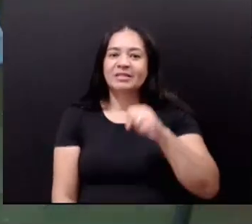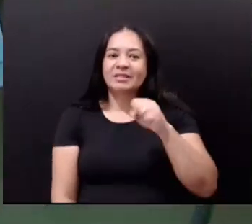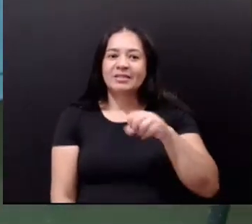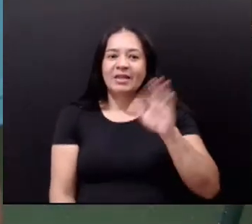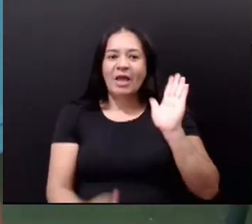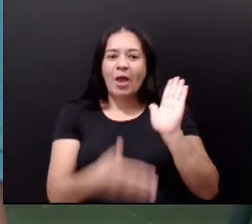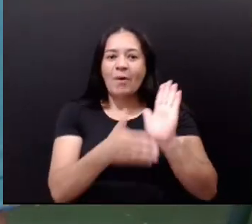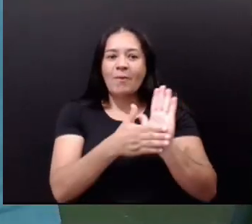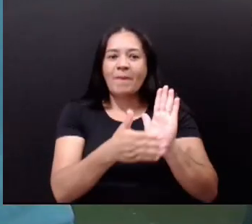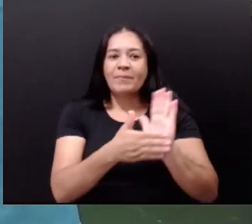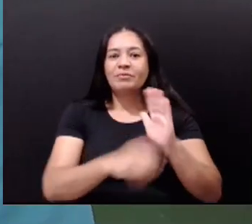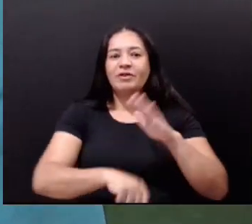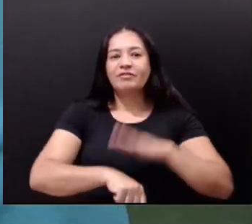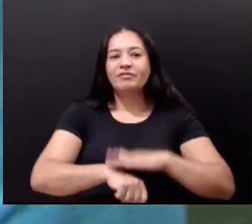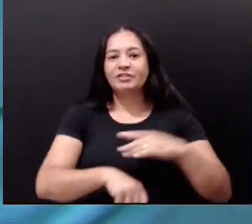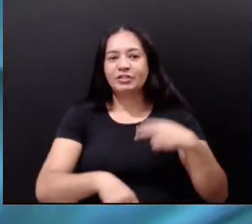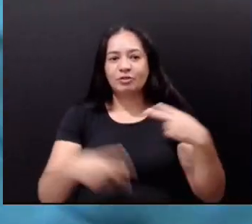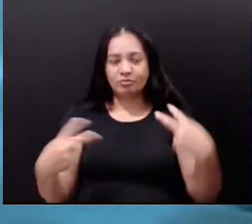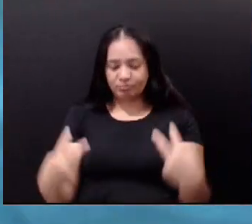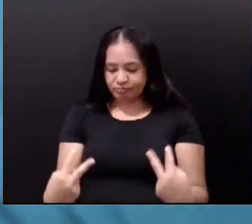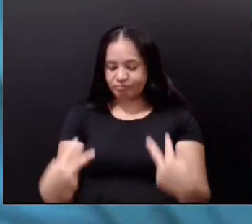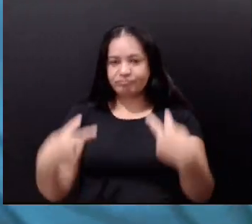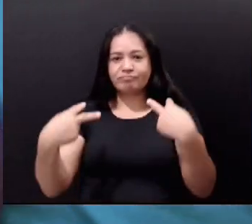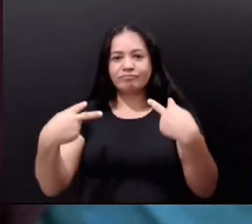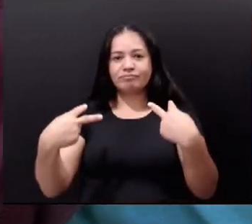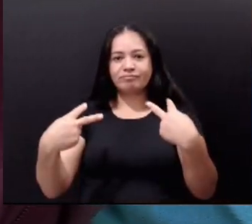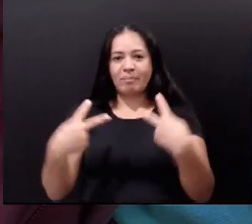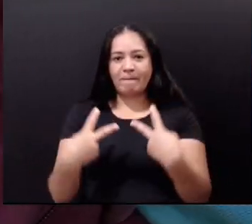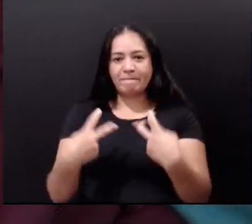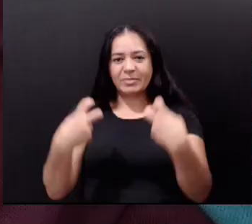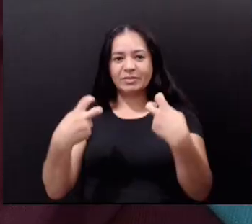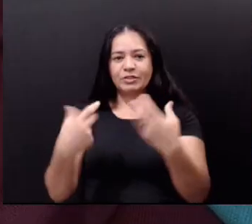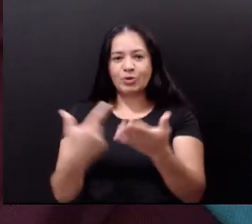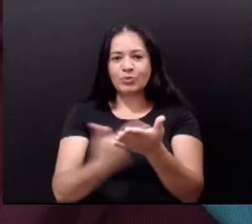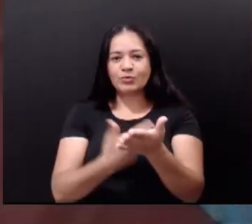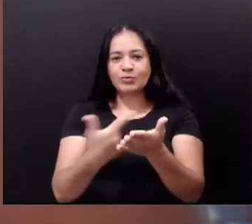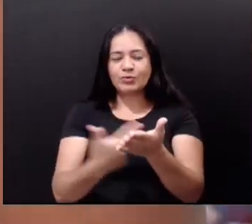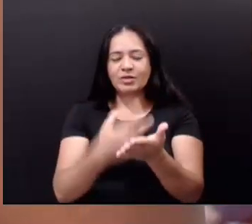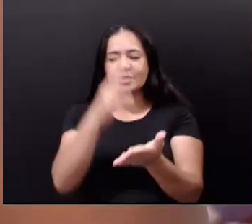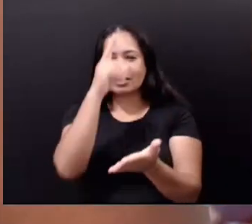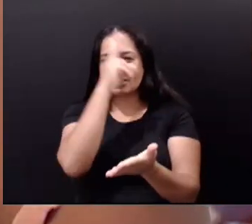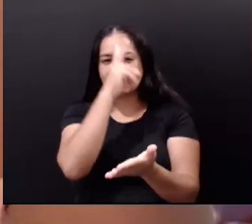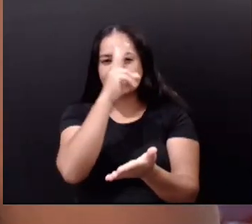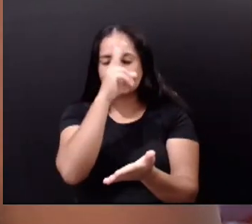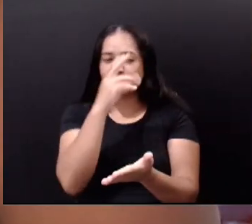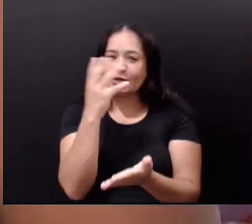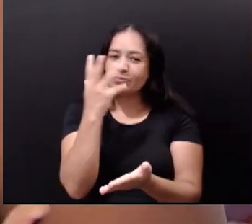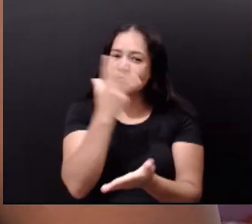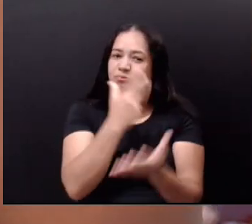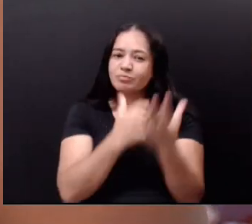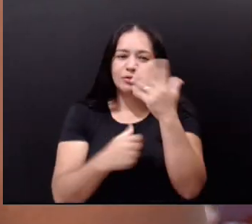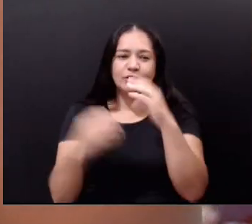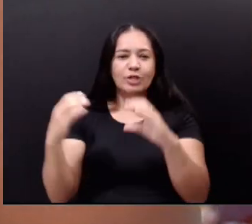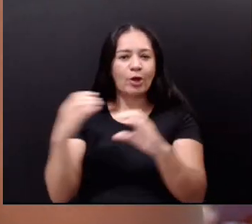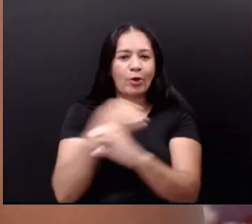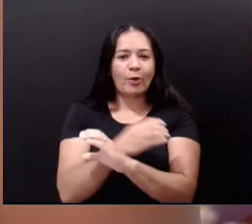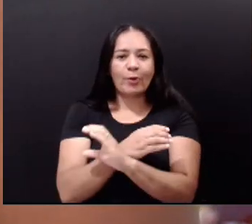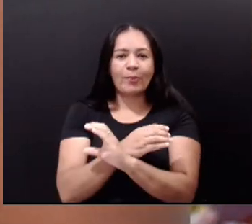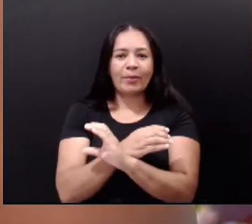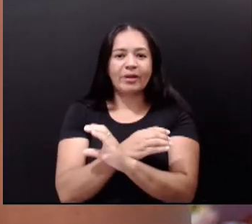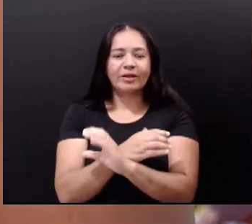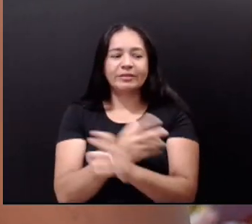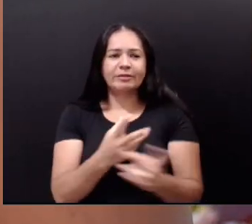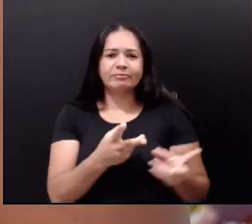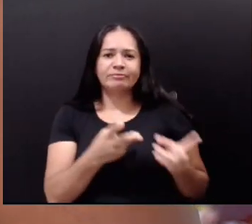pra gente, né? Os livros geralmente trazem histórias muito bonitas, muito completas, né? E aí essa percepção de olhar para um